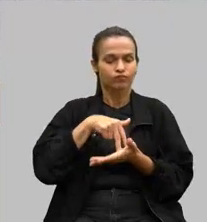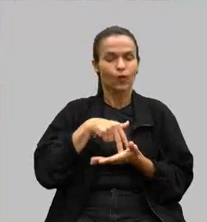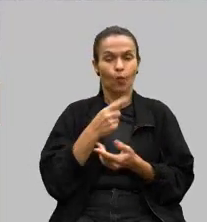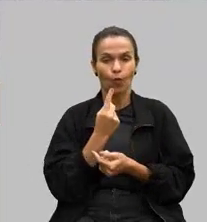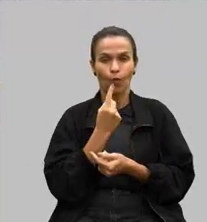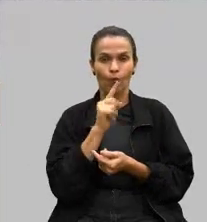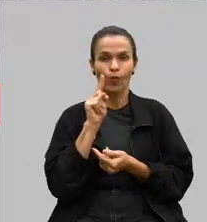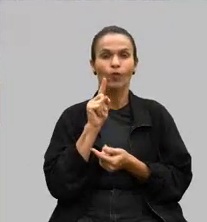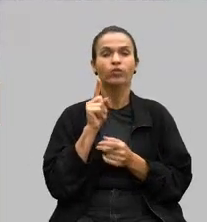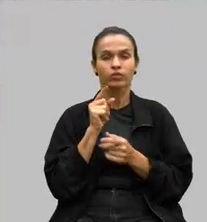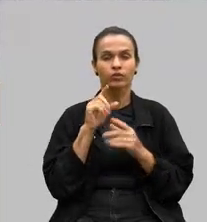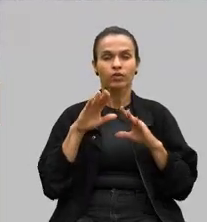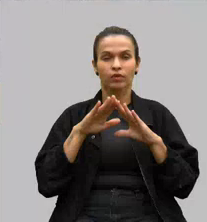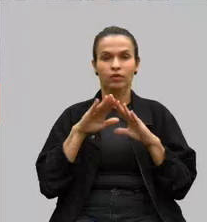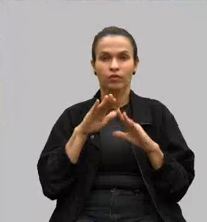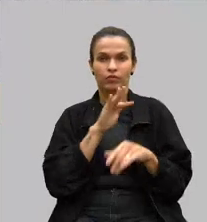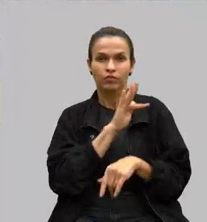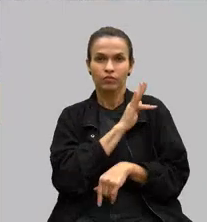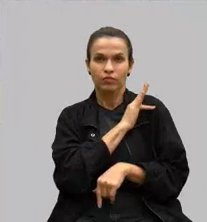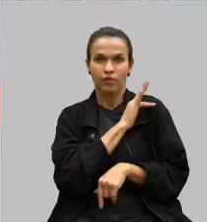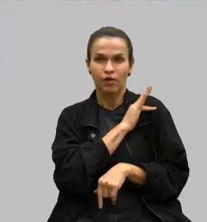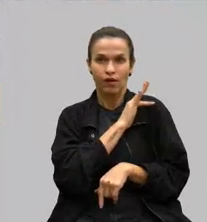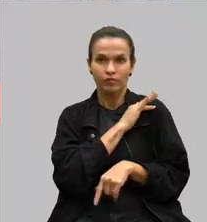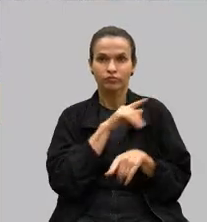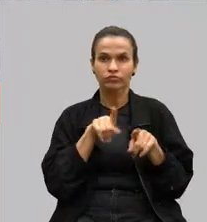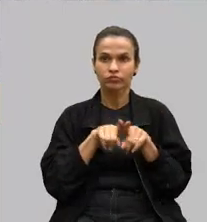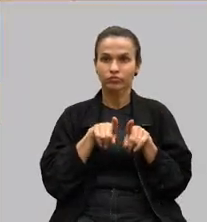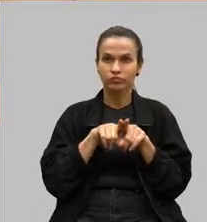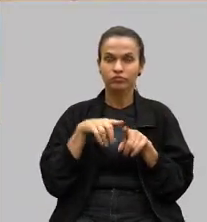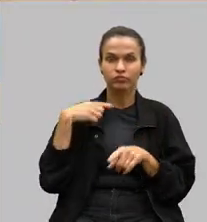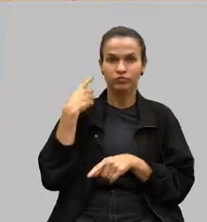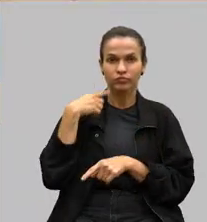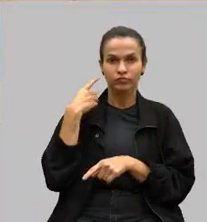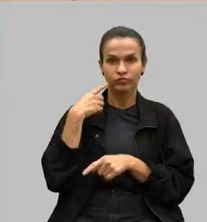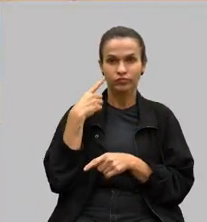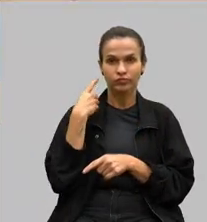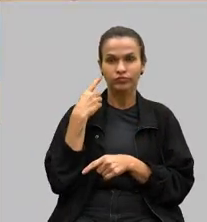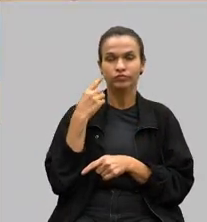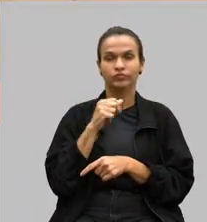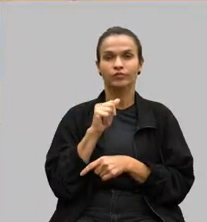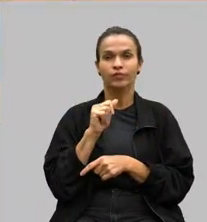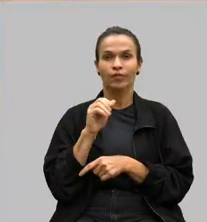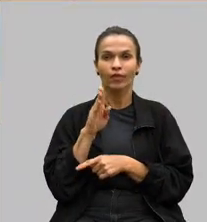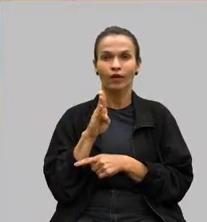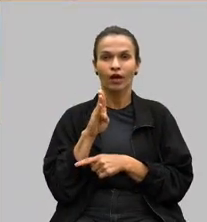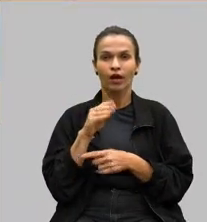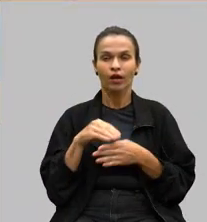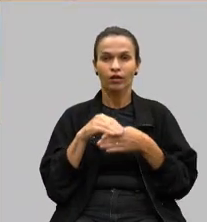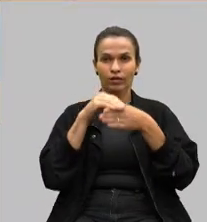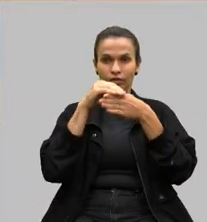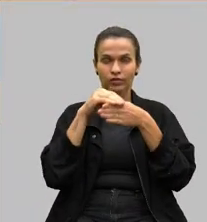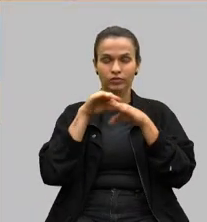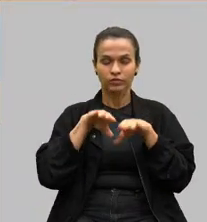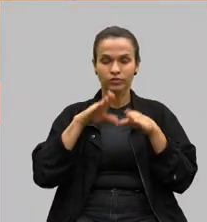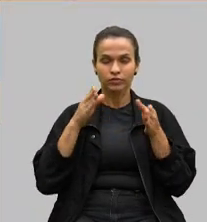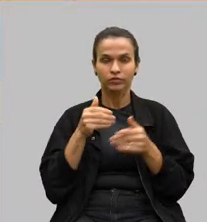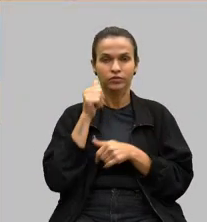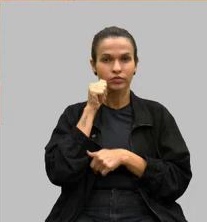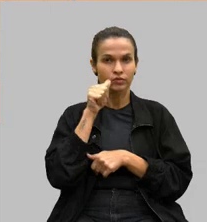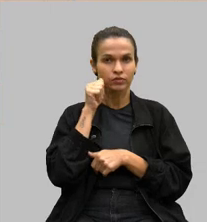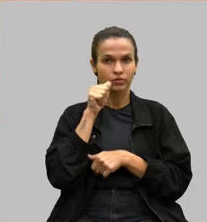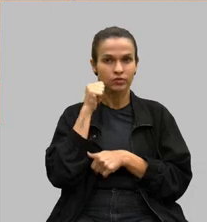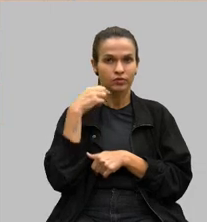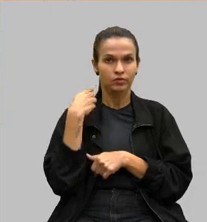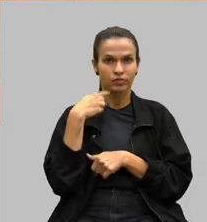vice-presidenta deputada Leninha Nossa vice-presidenta da comissão de educação líder da bancada feminina deputada